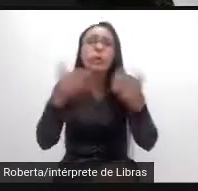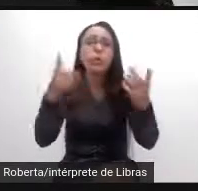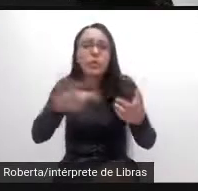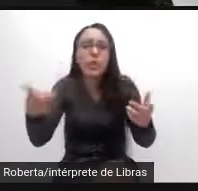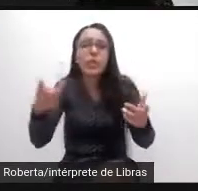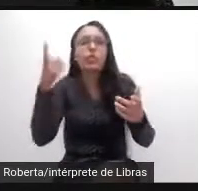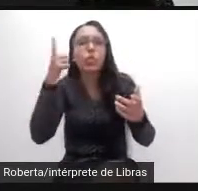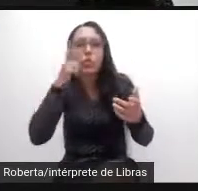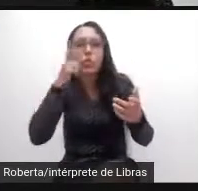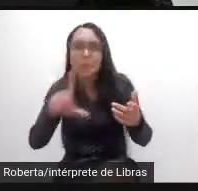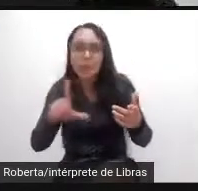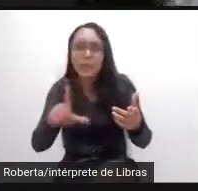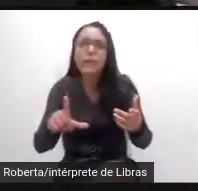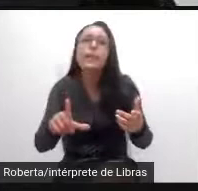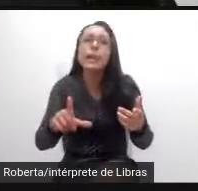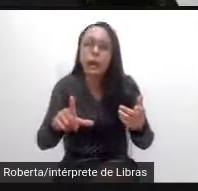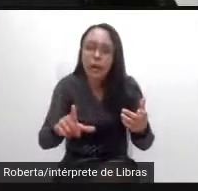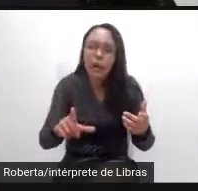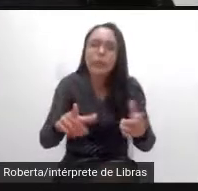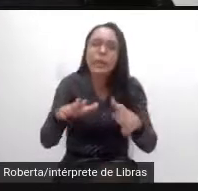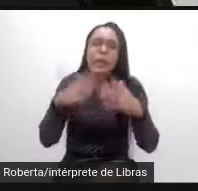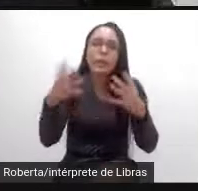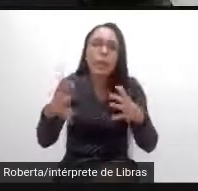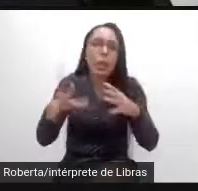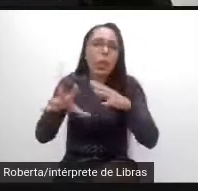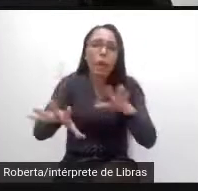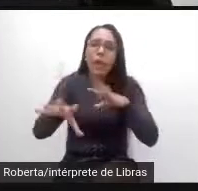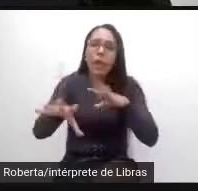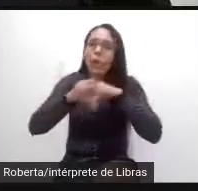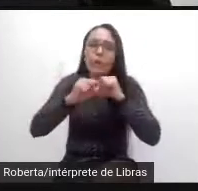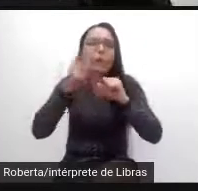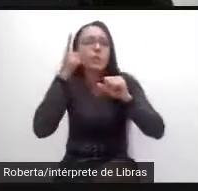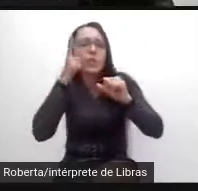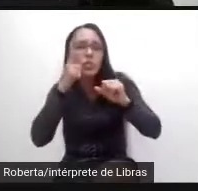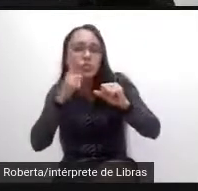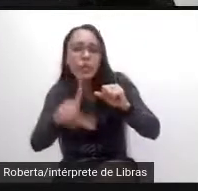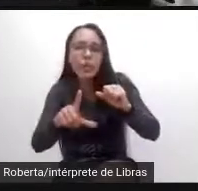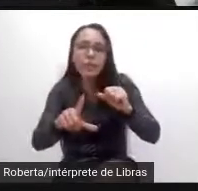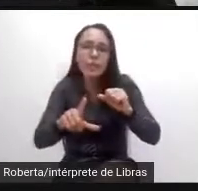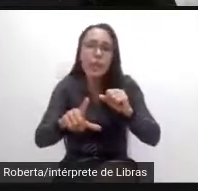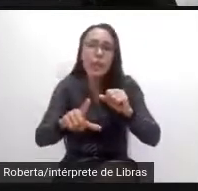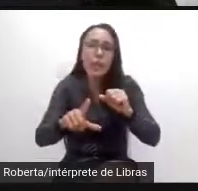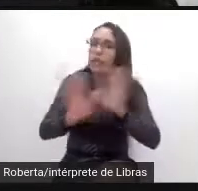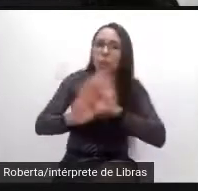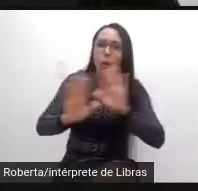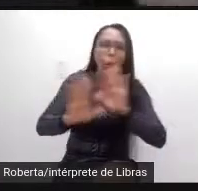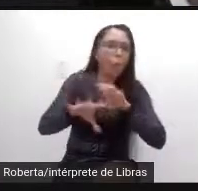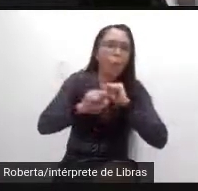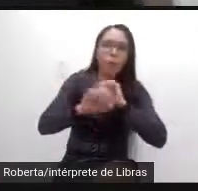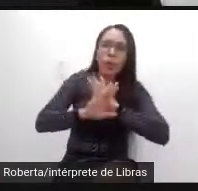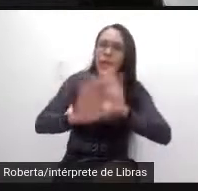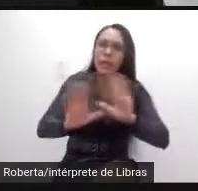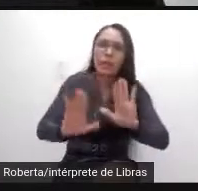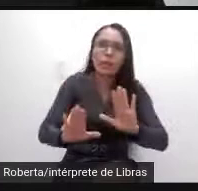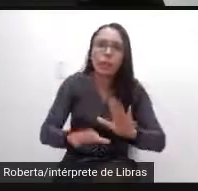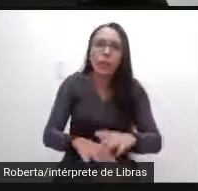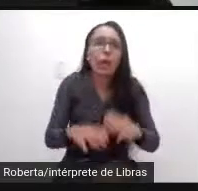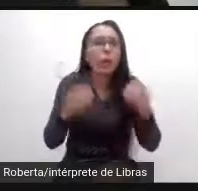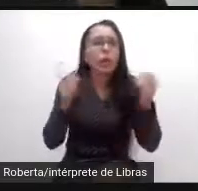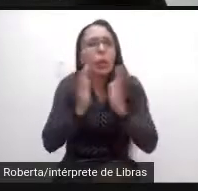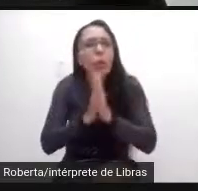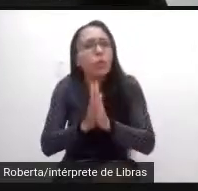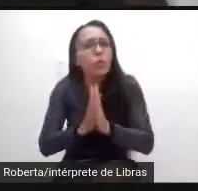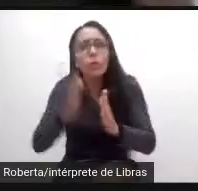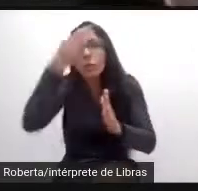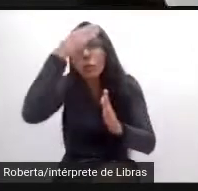contaminar. Agora, é importante, extremamente importante, que vocês não esqueçam. Porque